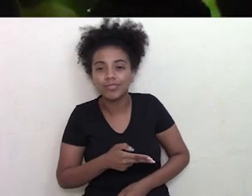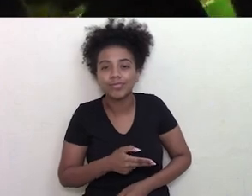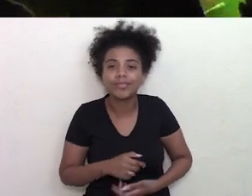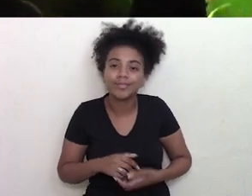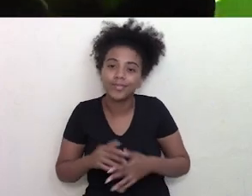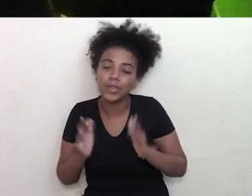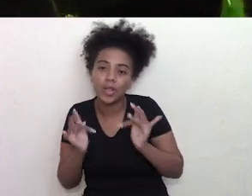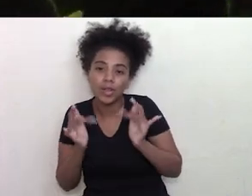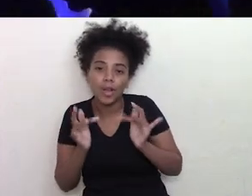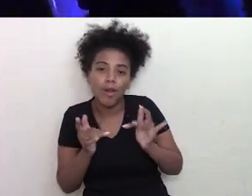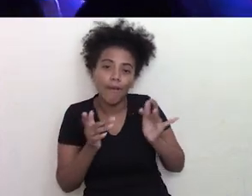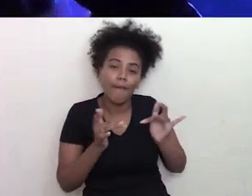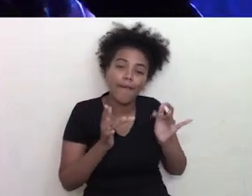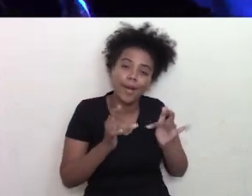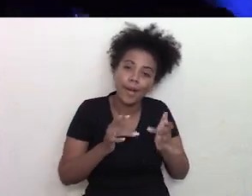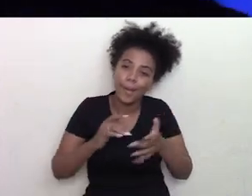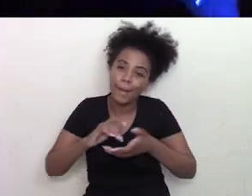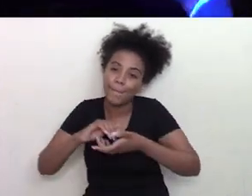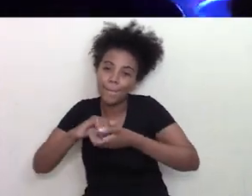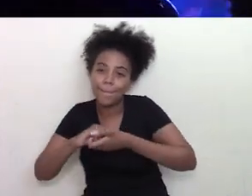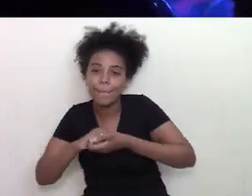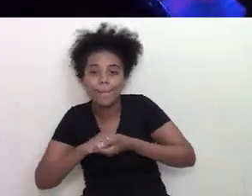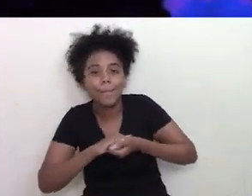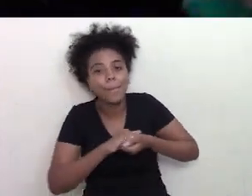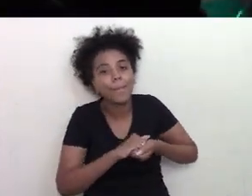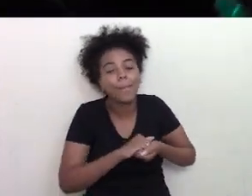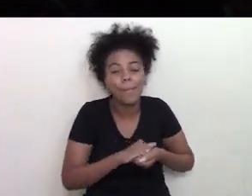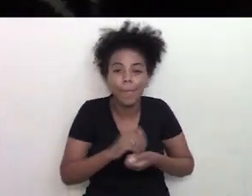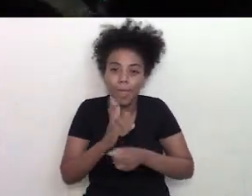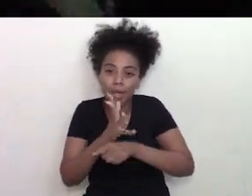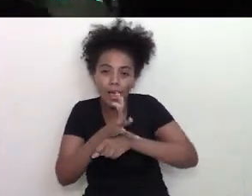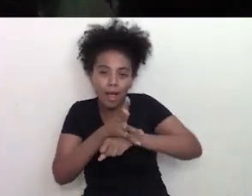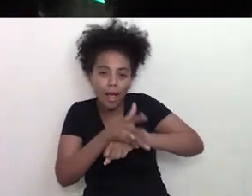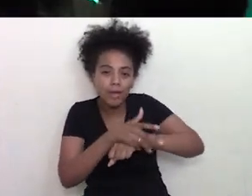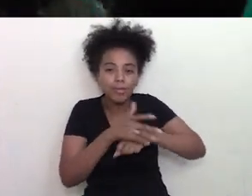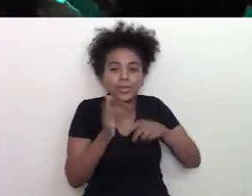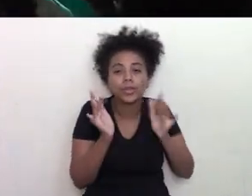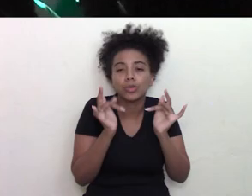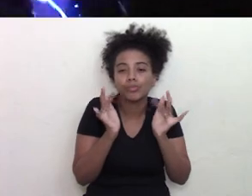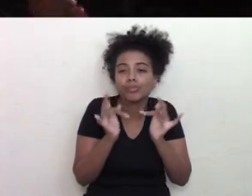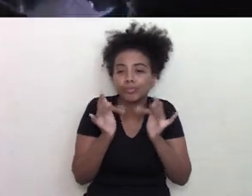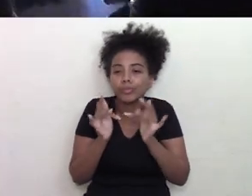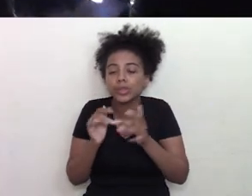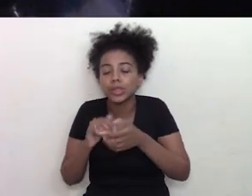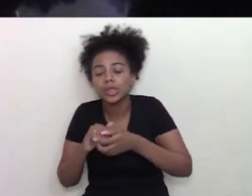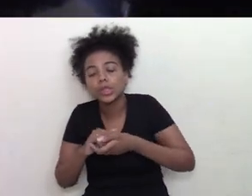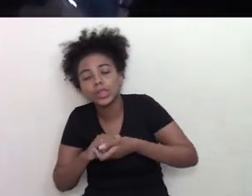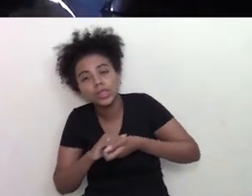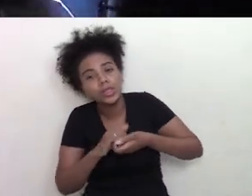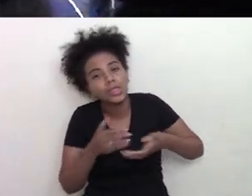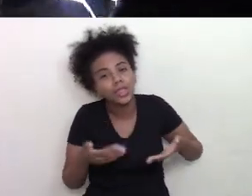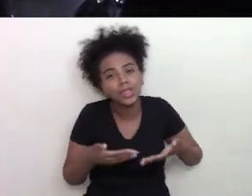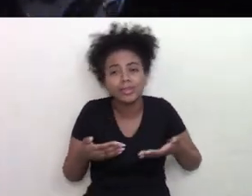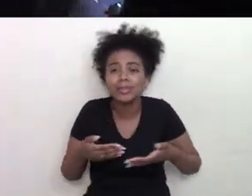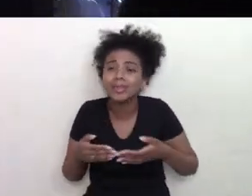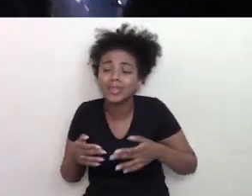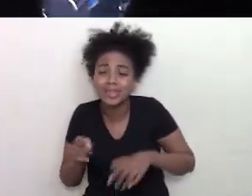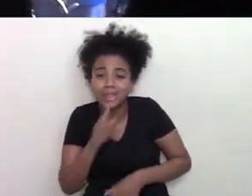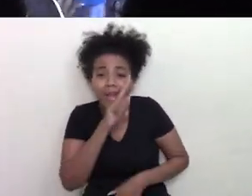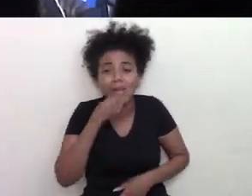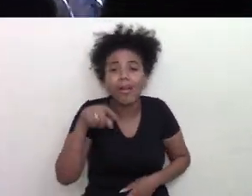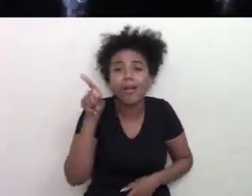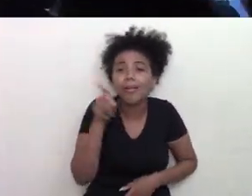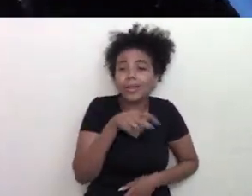escondido. Cê na madrugada pra dar lancinho comigo. Namora, mas adoro proibido. Eu que sou culpado, eu que